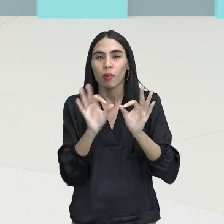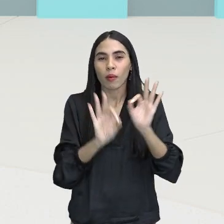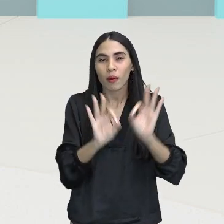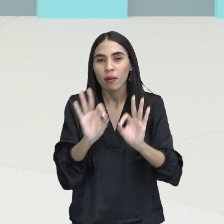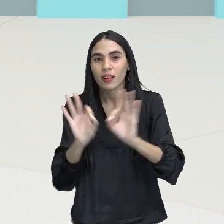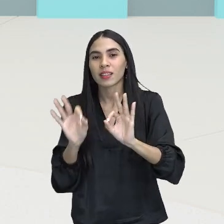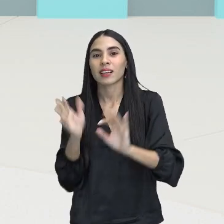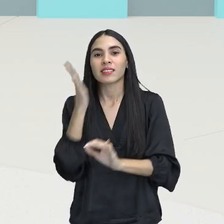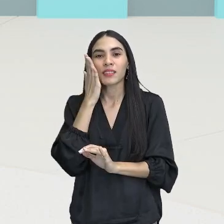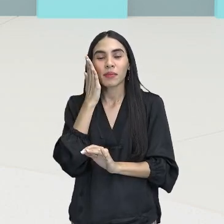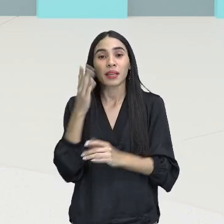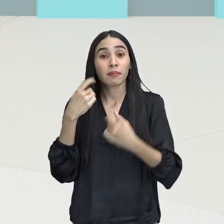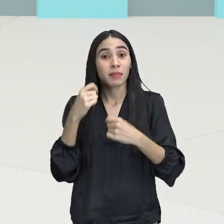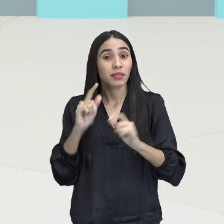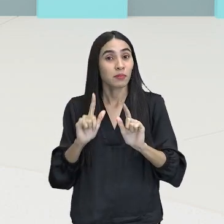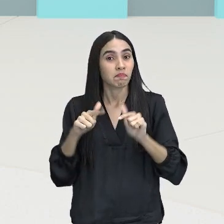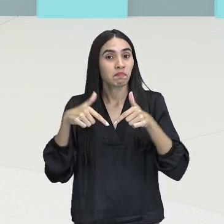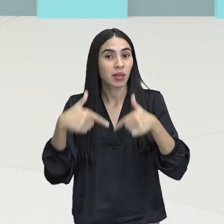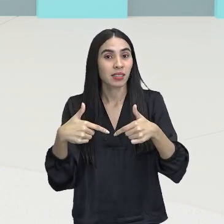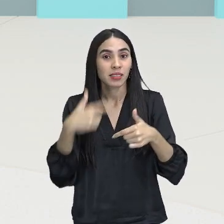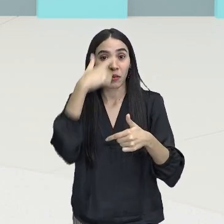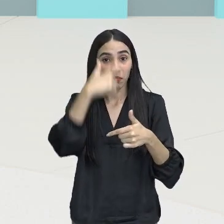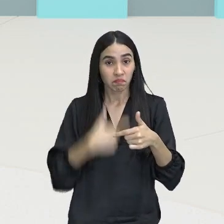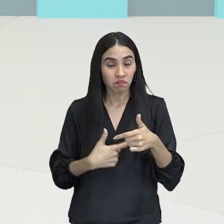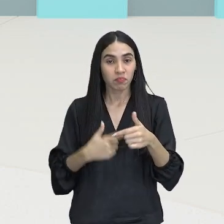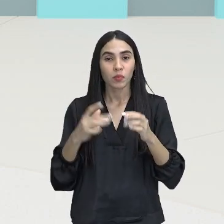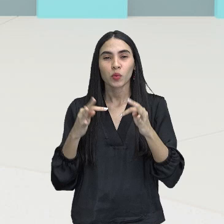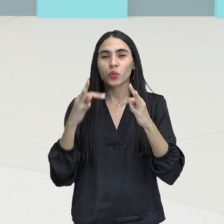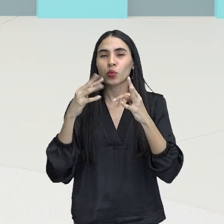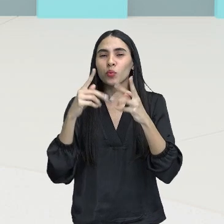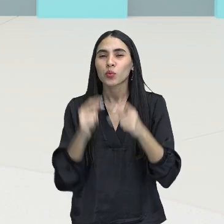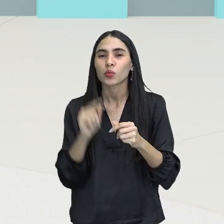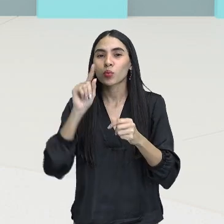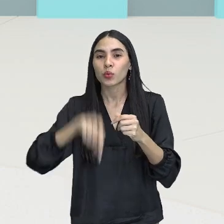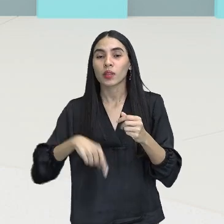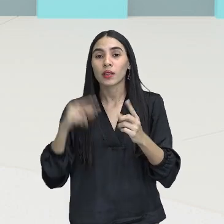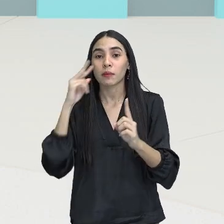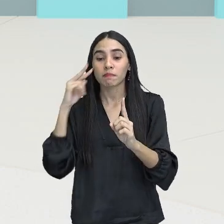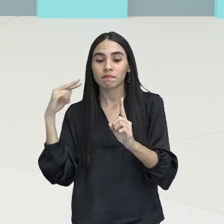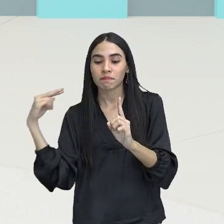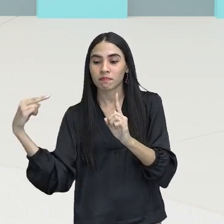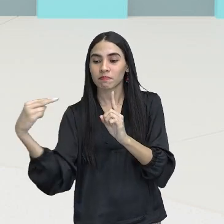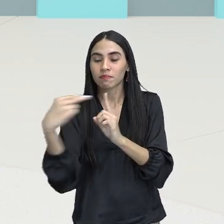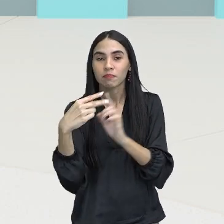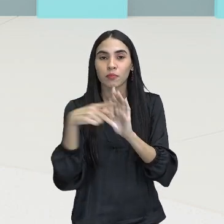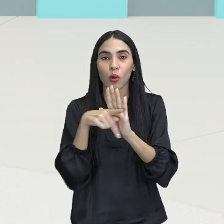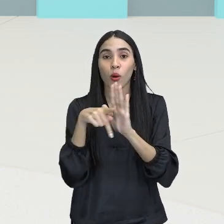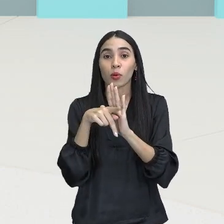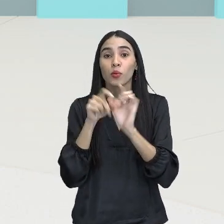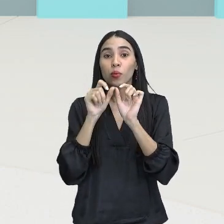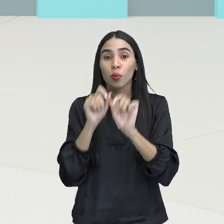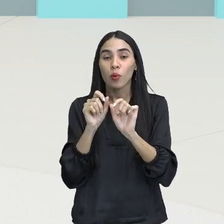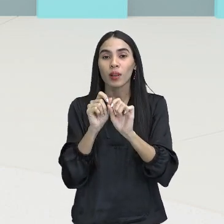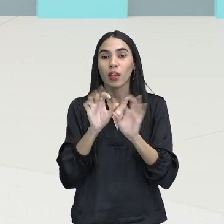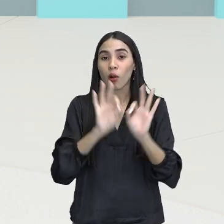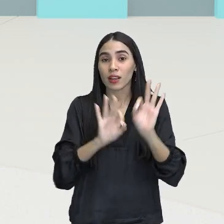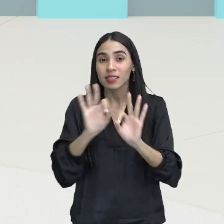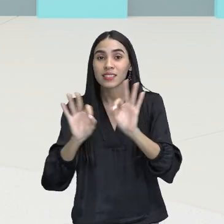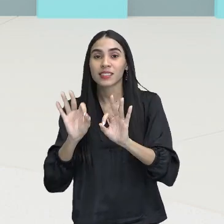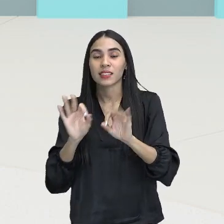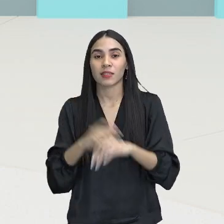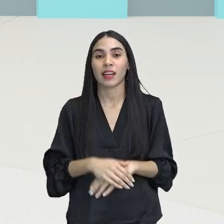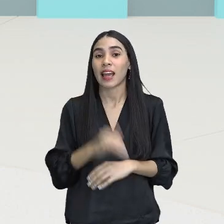que precisa ter um posicionamento. Tudo isso é o quê? Um olhar para a cena. Quando falamos